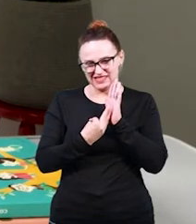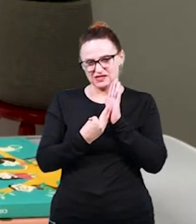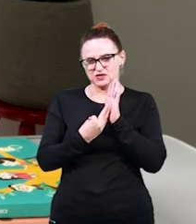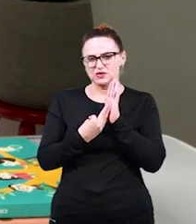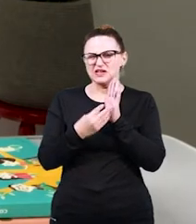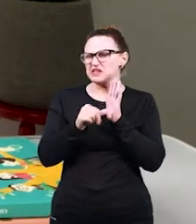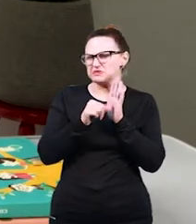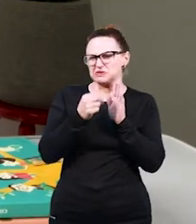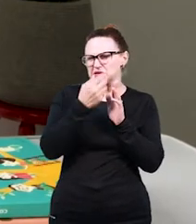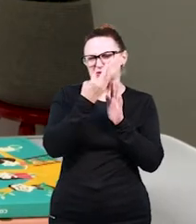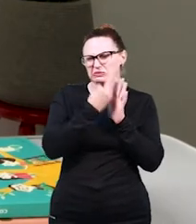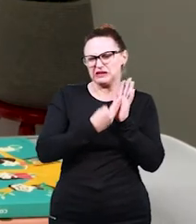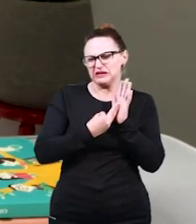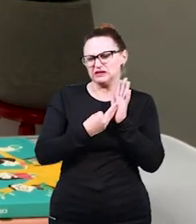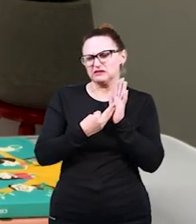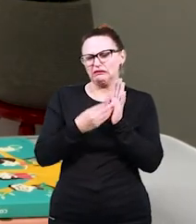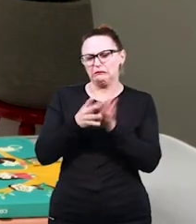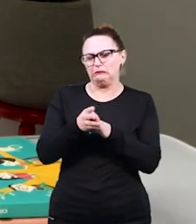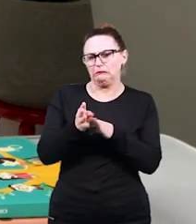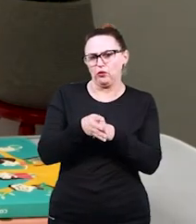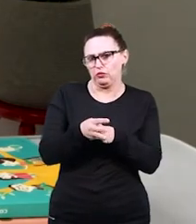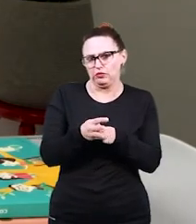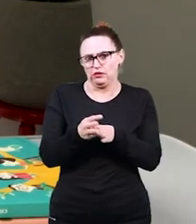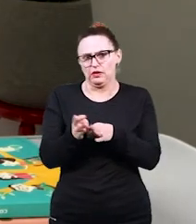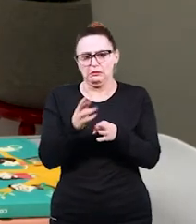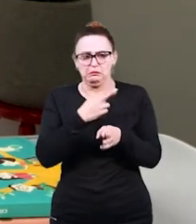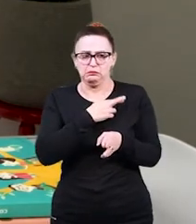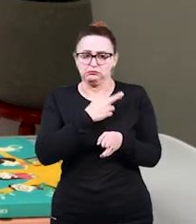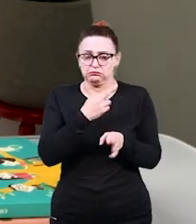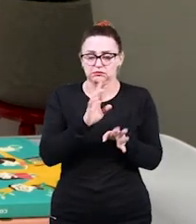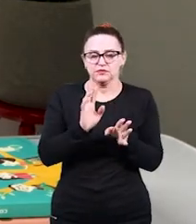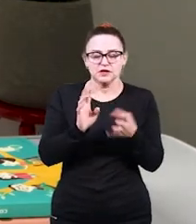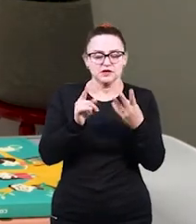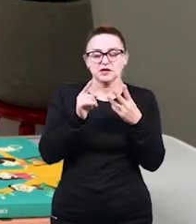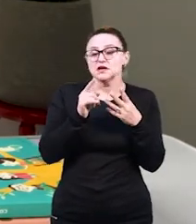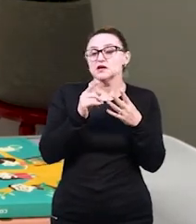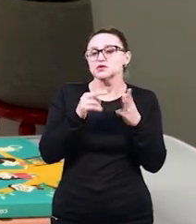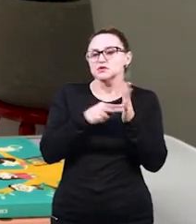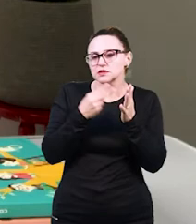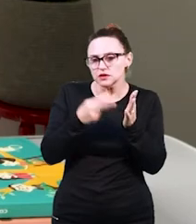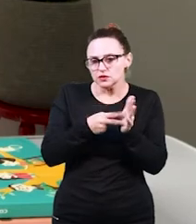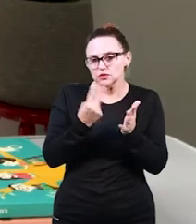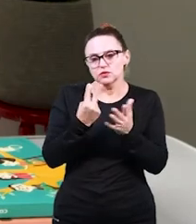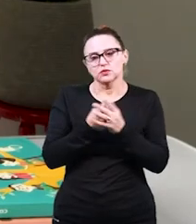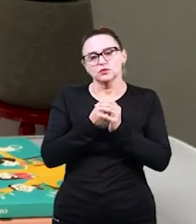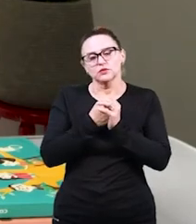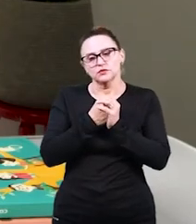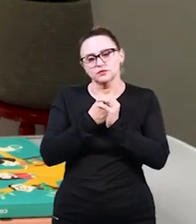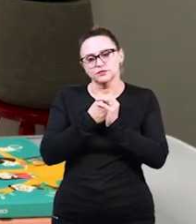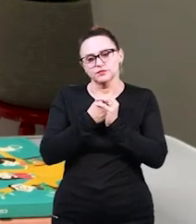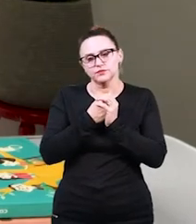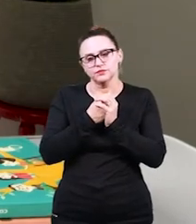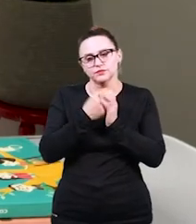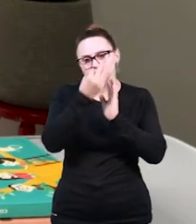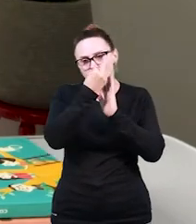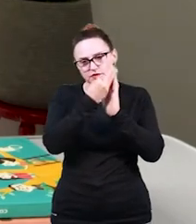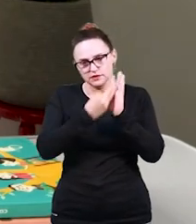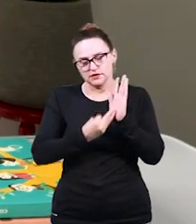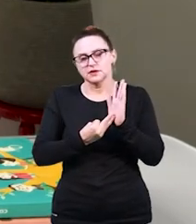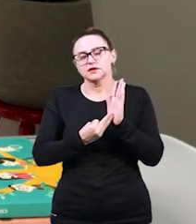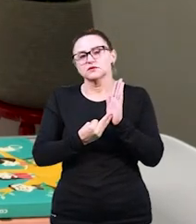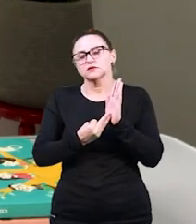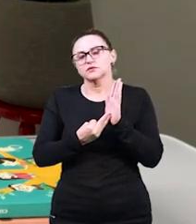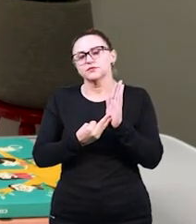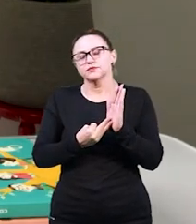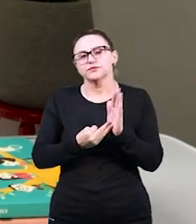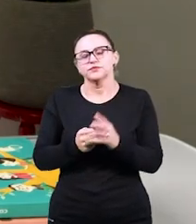se assemelha, parece um sermão, né? Religioso. Já o segundo é o texto que se chama,